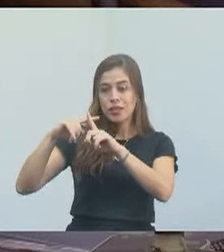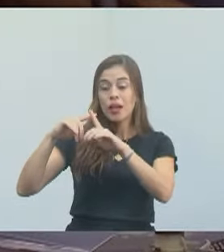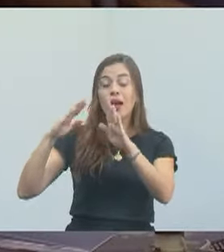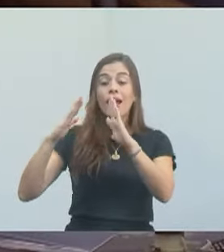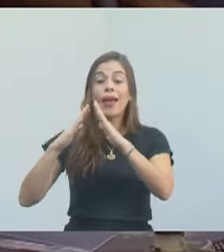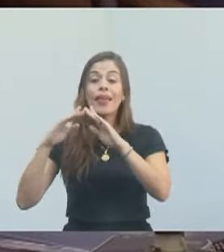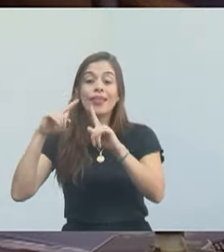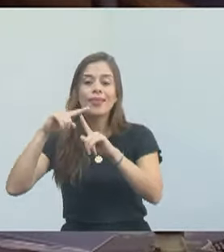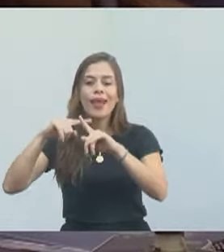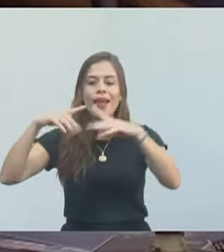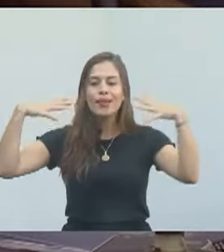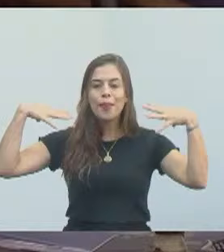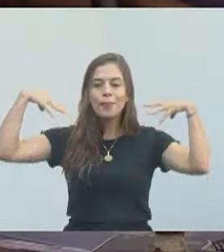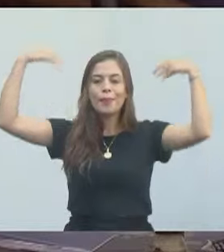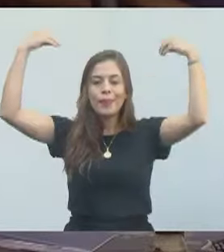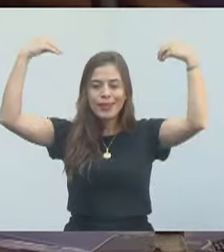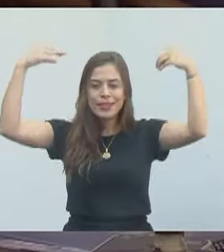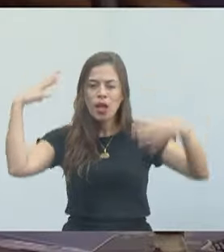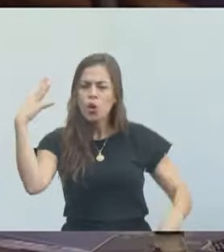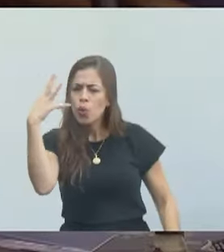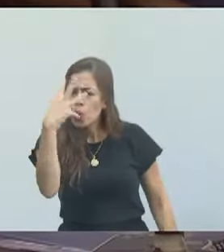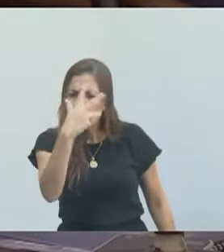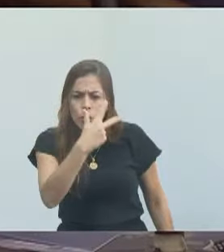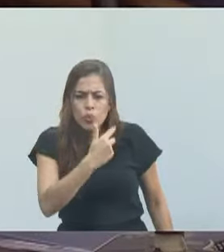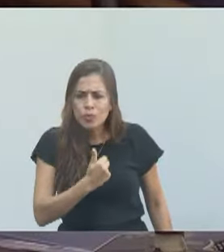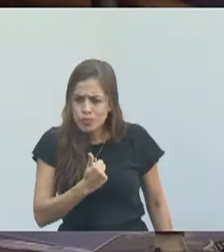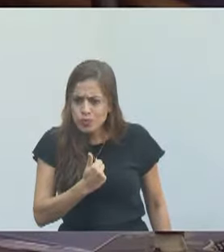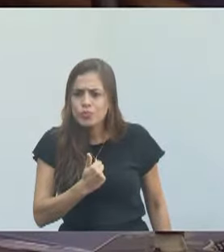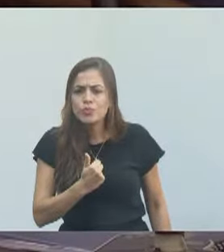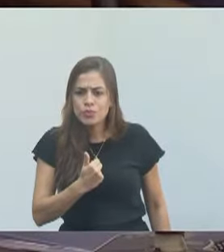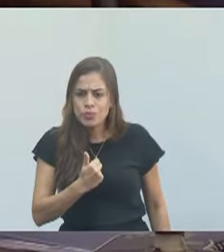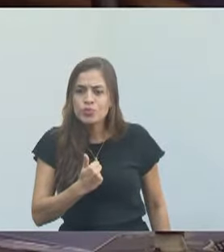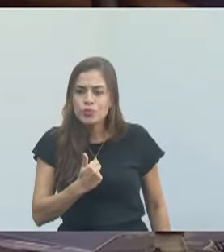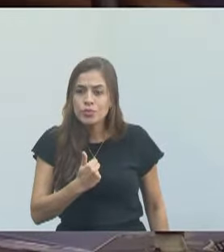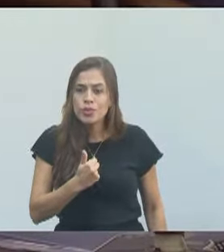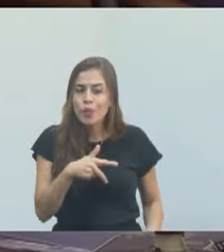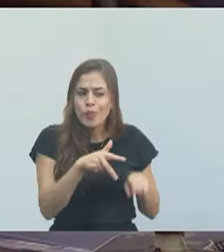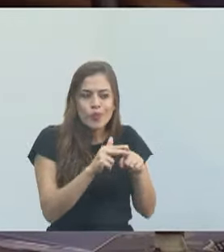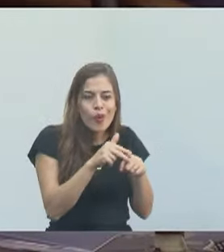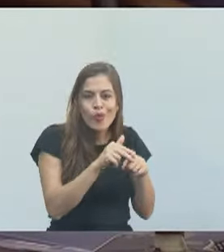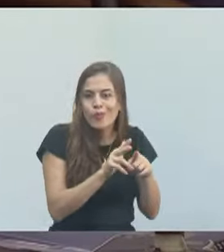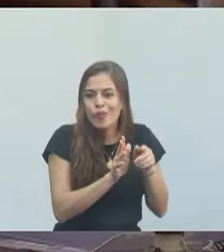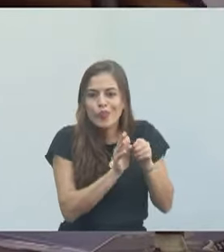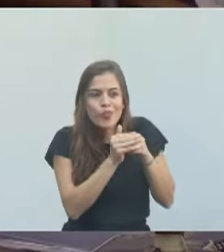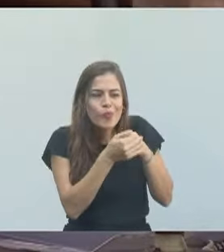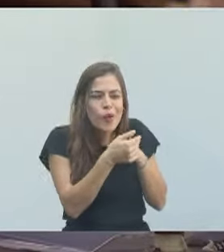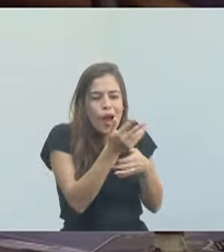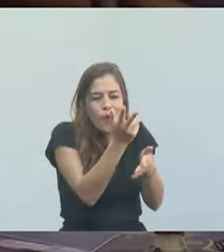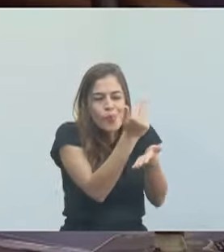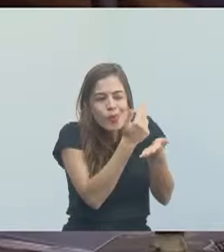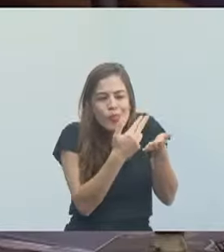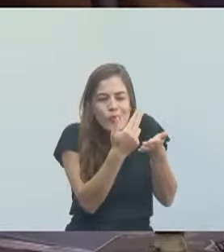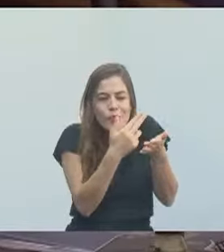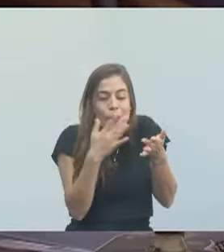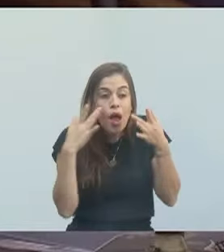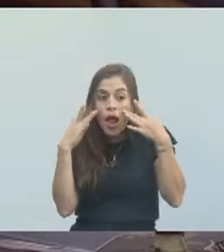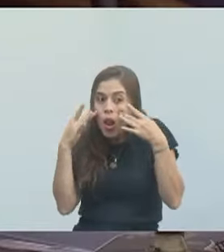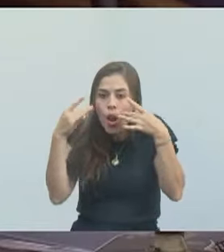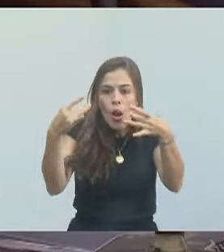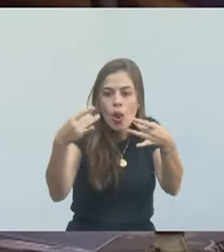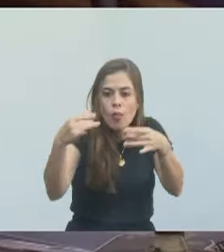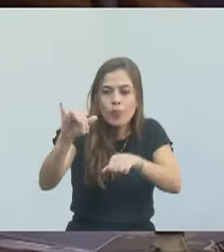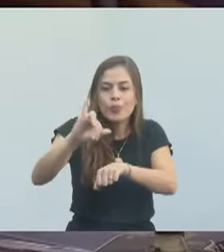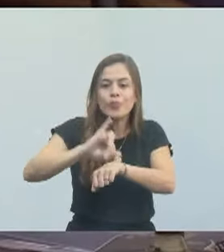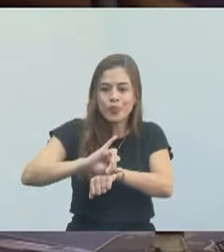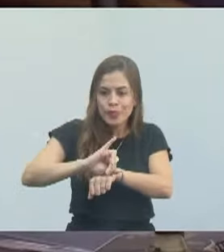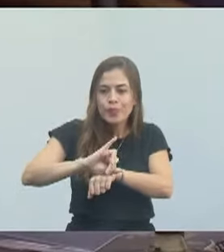está bonita, né? Como a igreja matriz, depois aí de revitalizada a sua pintura, chama atenção ali no